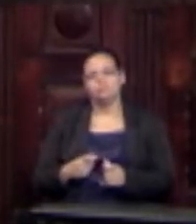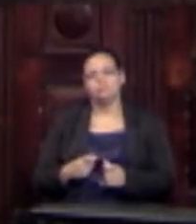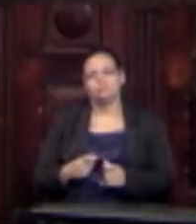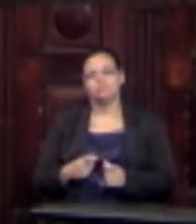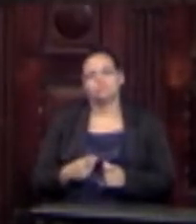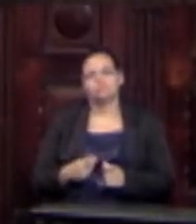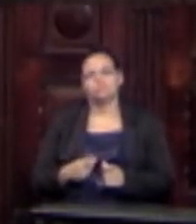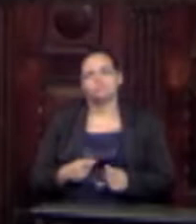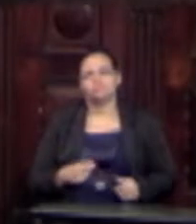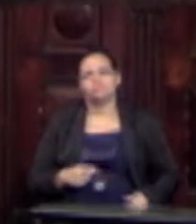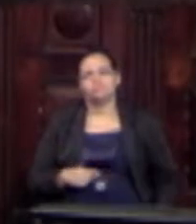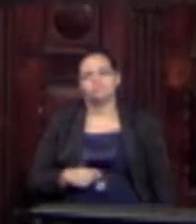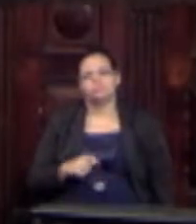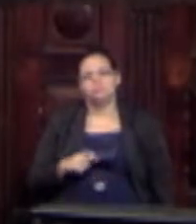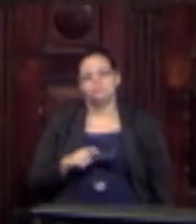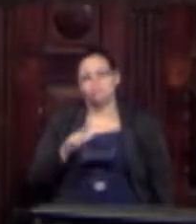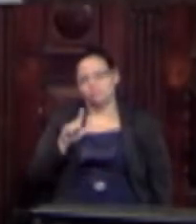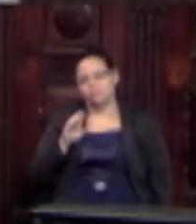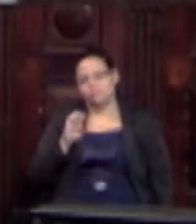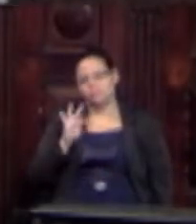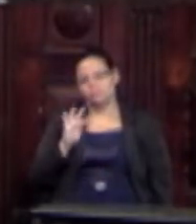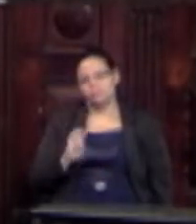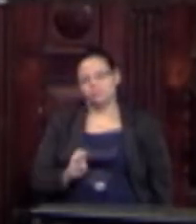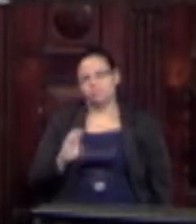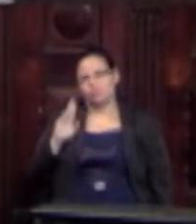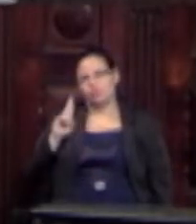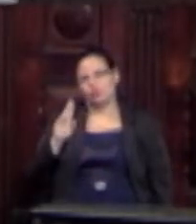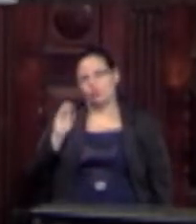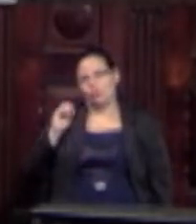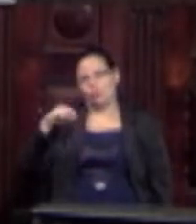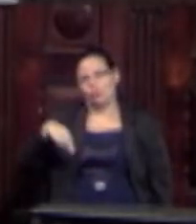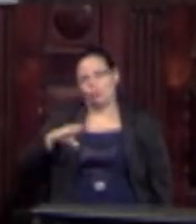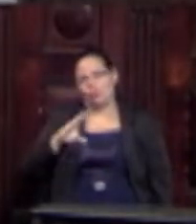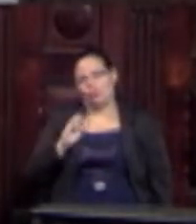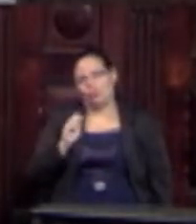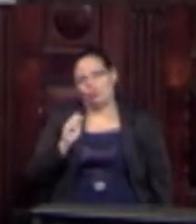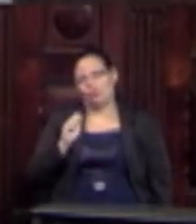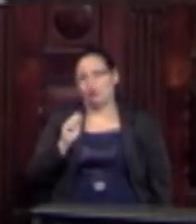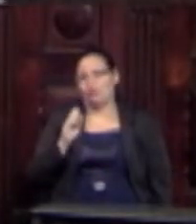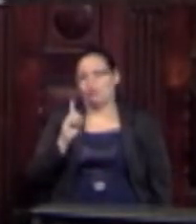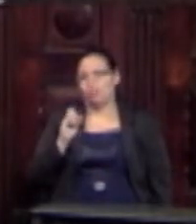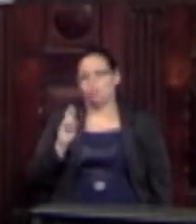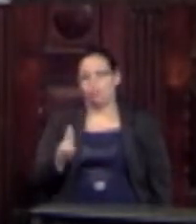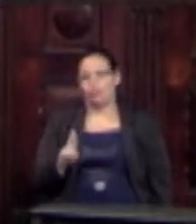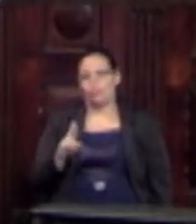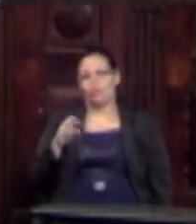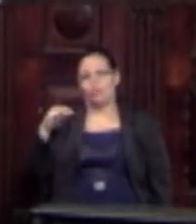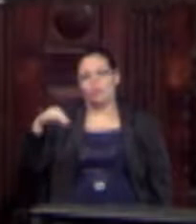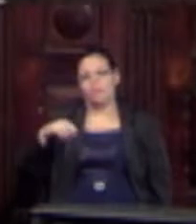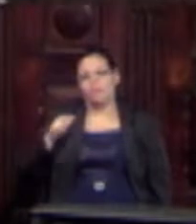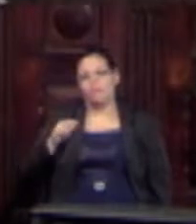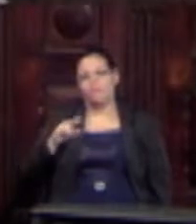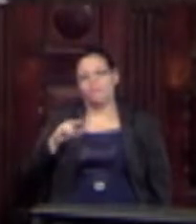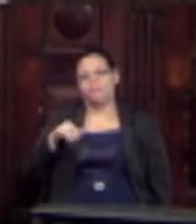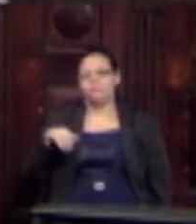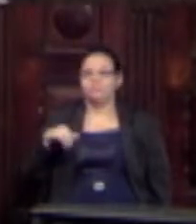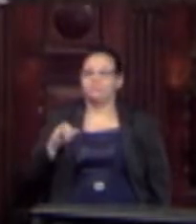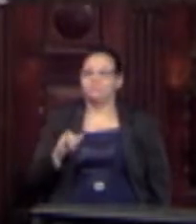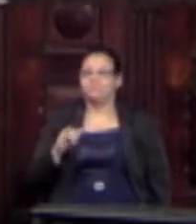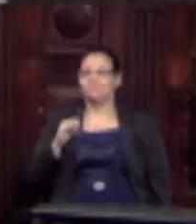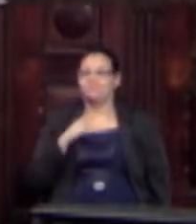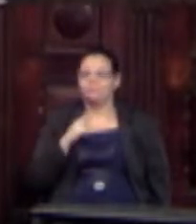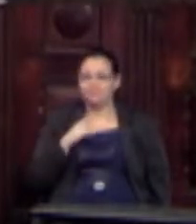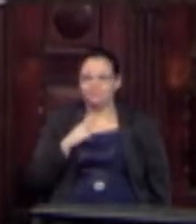Albacora Leste, Roncador e Marlim, que são concessões